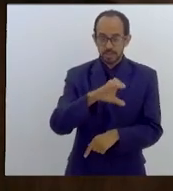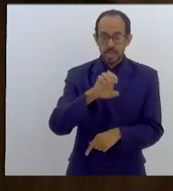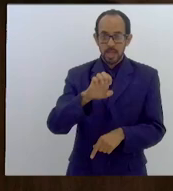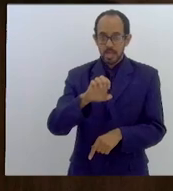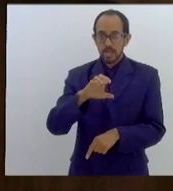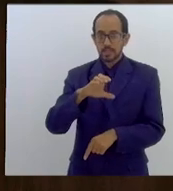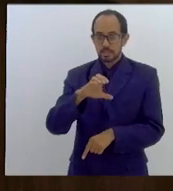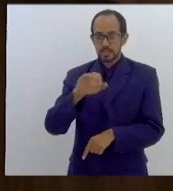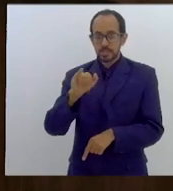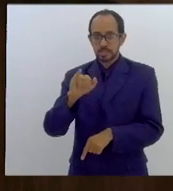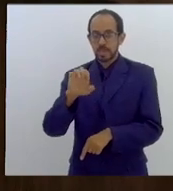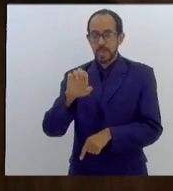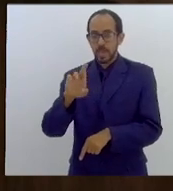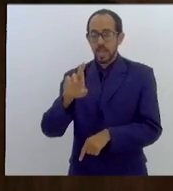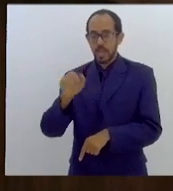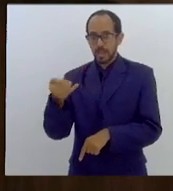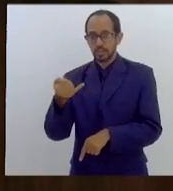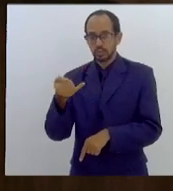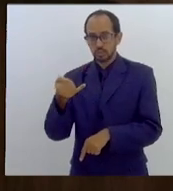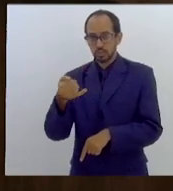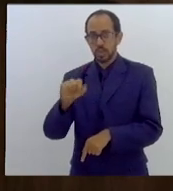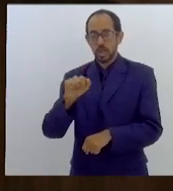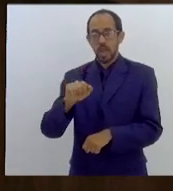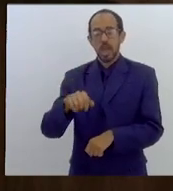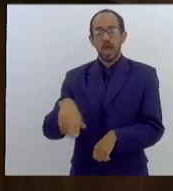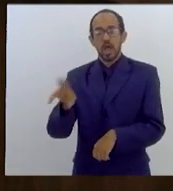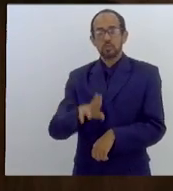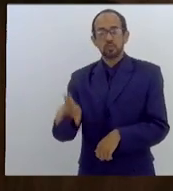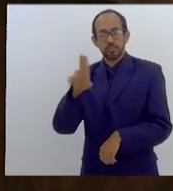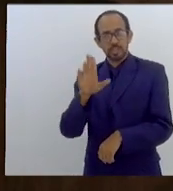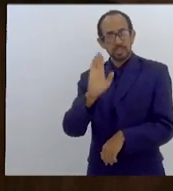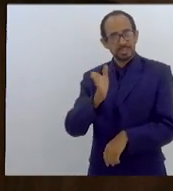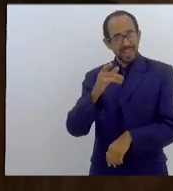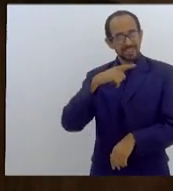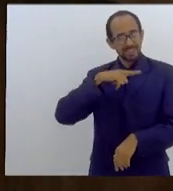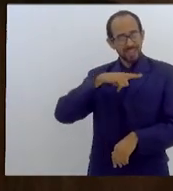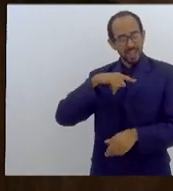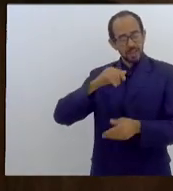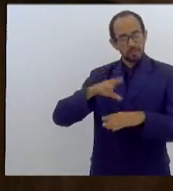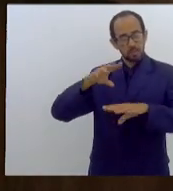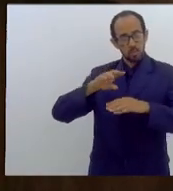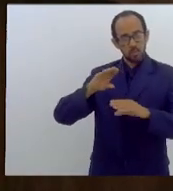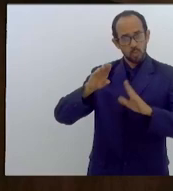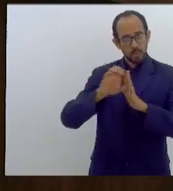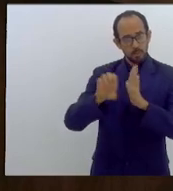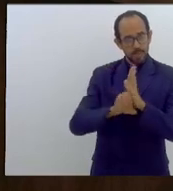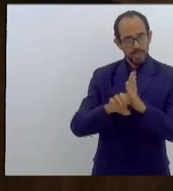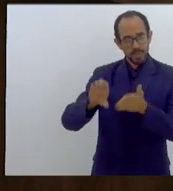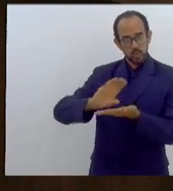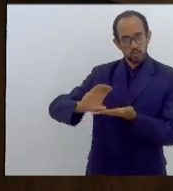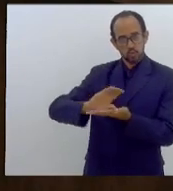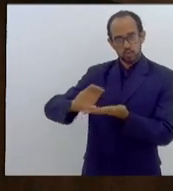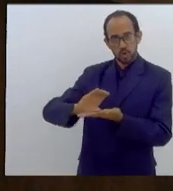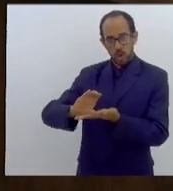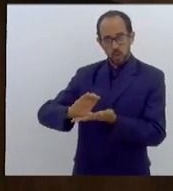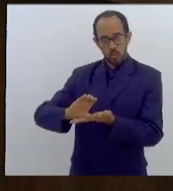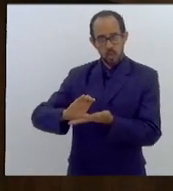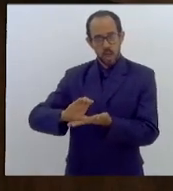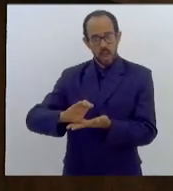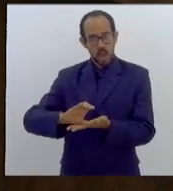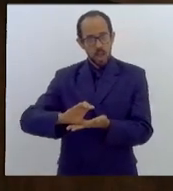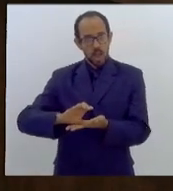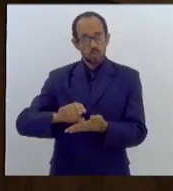o Instituto do Repasse Duodecimal por emenda à Constituição. Agora, FAETEC, Fundação CSIERJ e